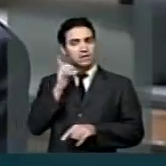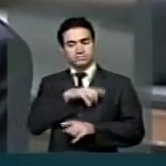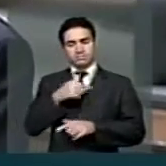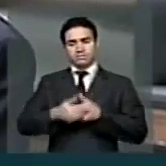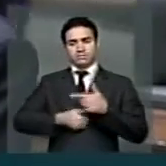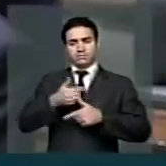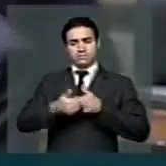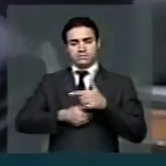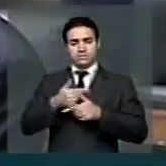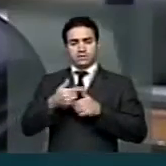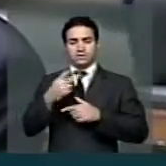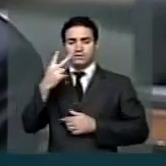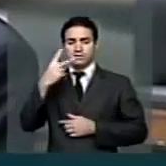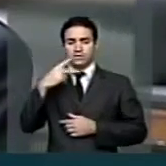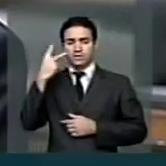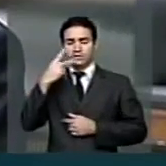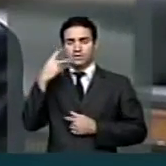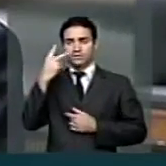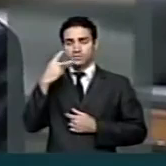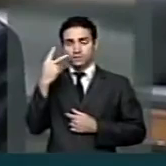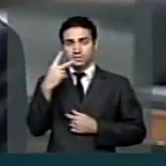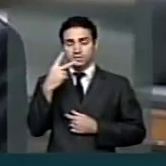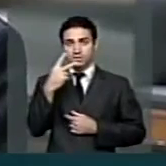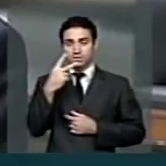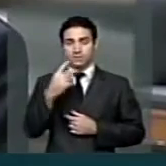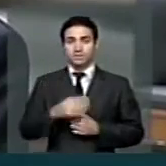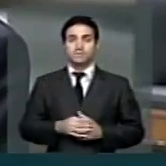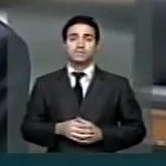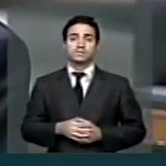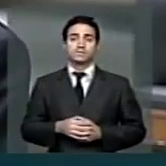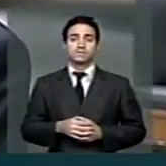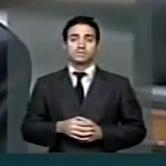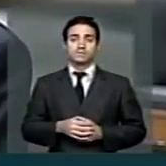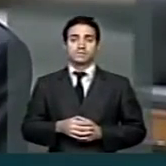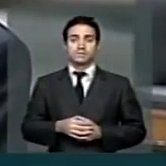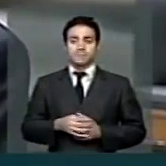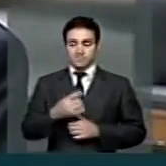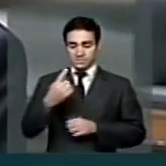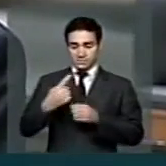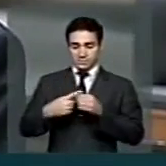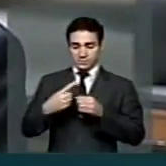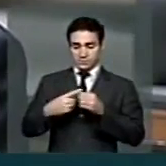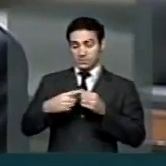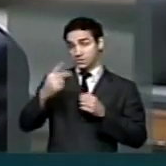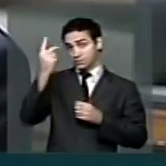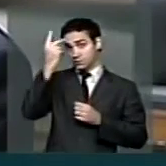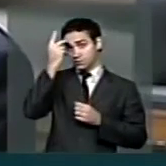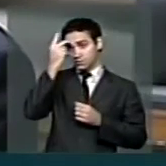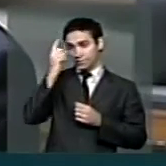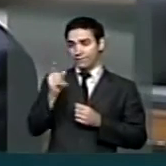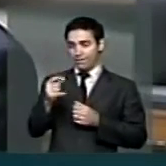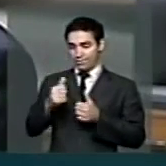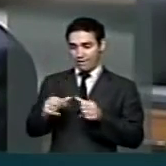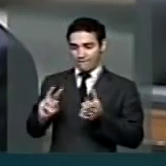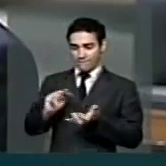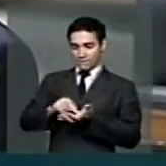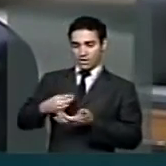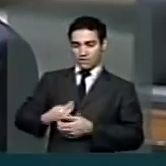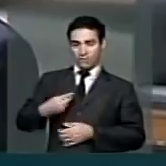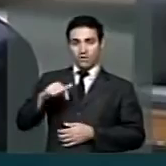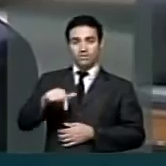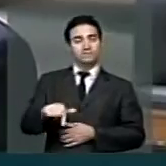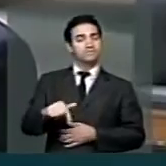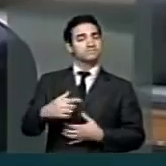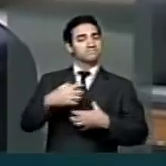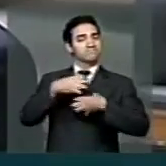brilhantes vereadores na grande metrópole de São Paulo. A sua presença nesse parlamento